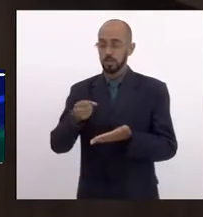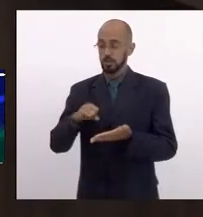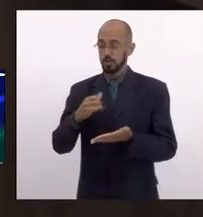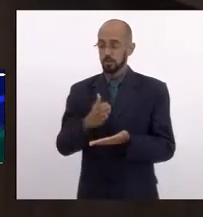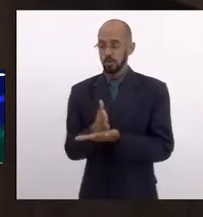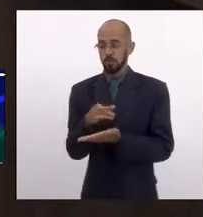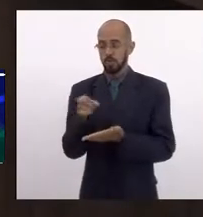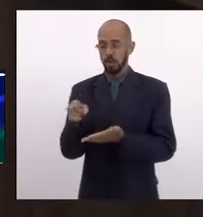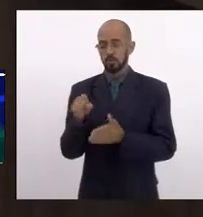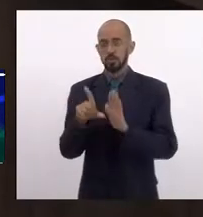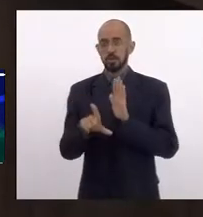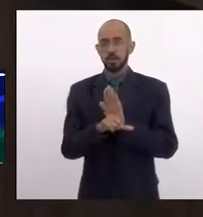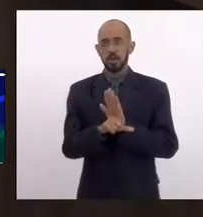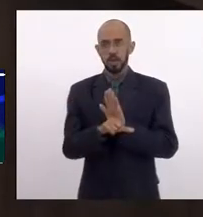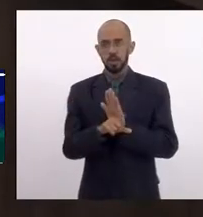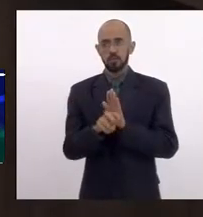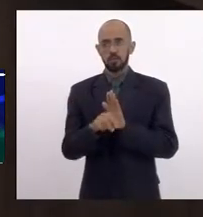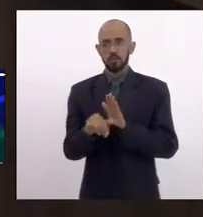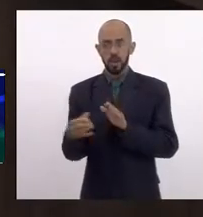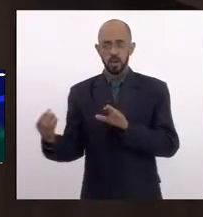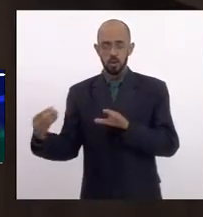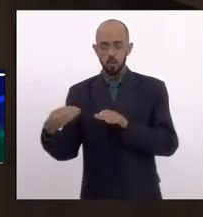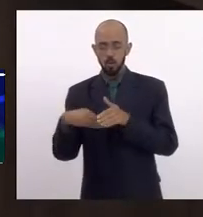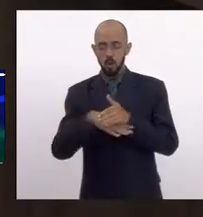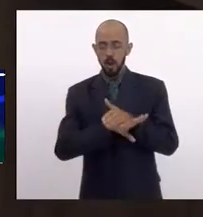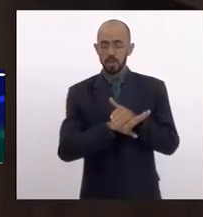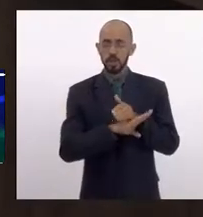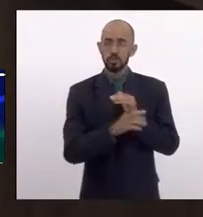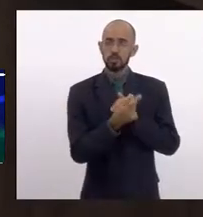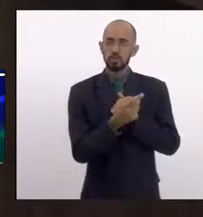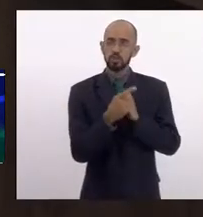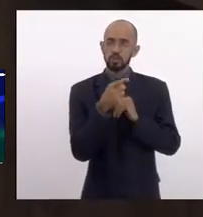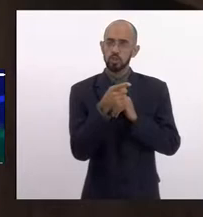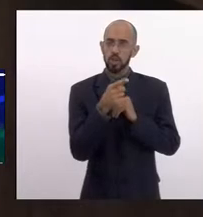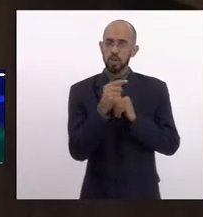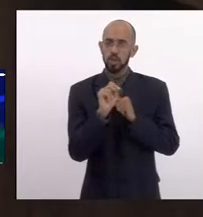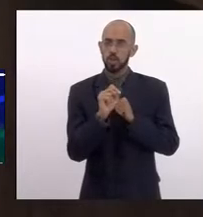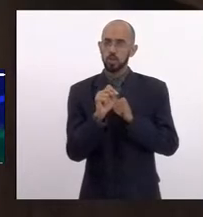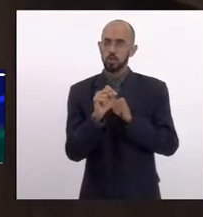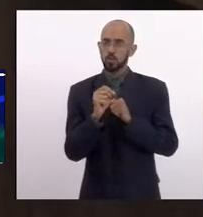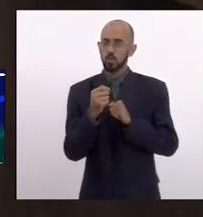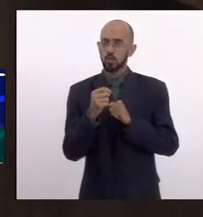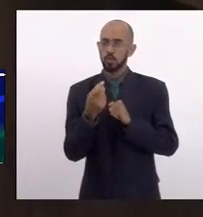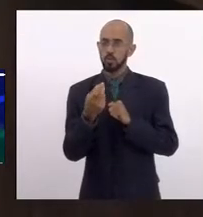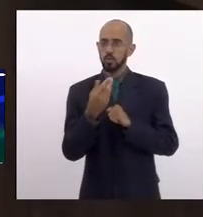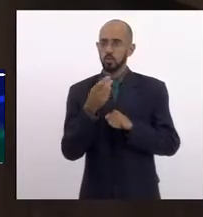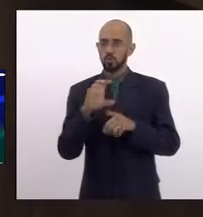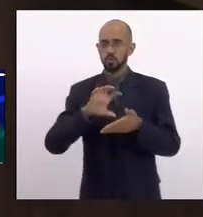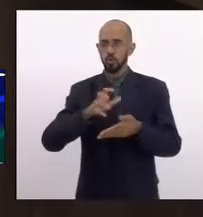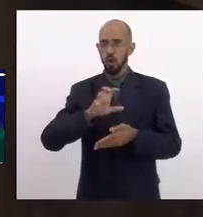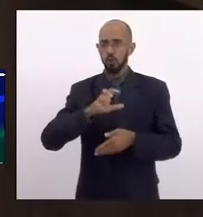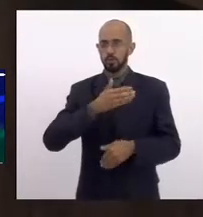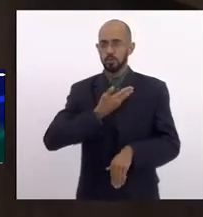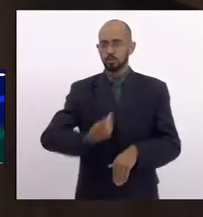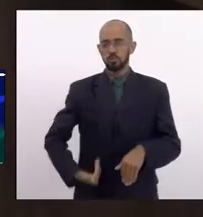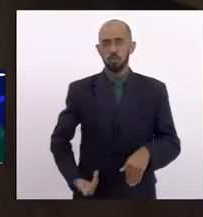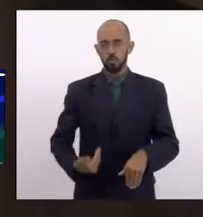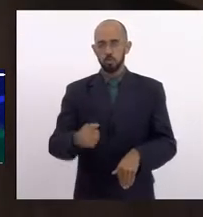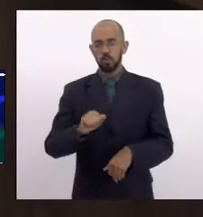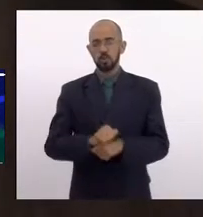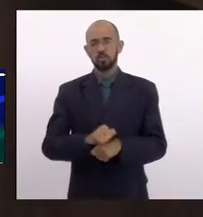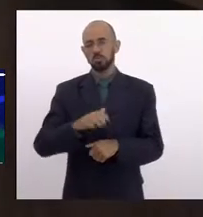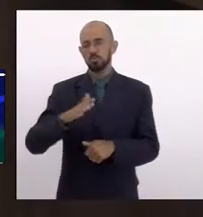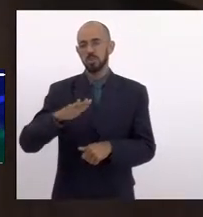vai botar nos cofres públicos e deputado dauari aproximadamente